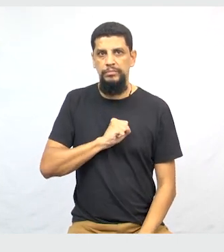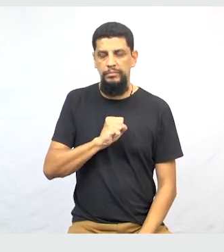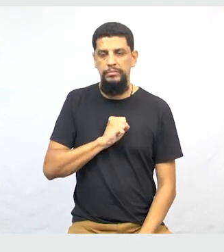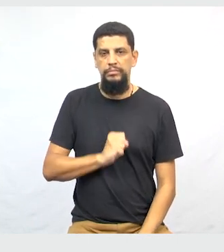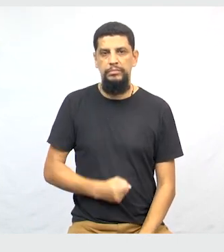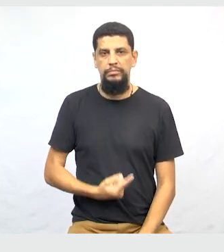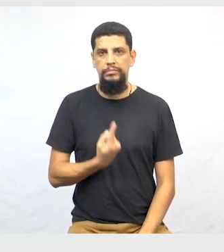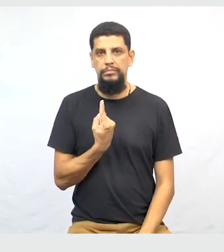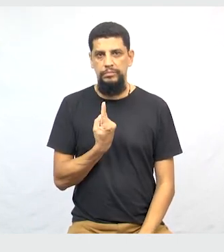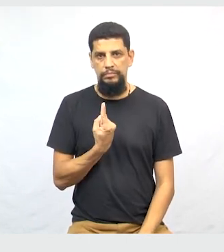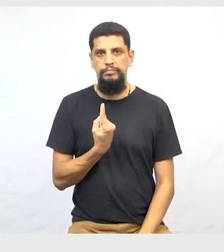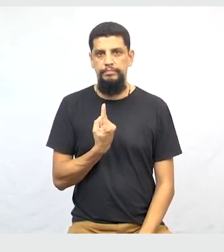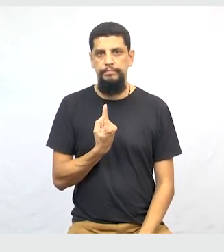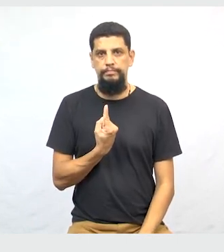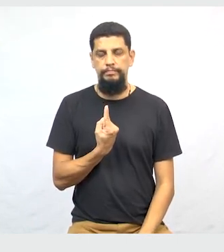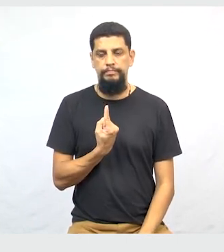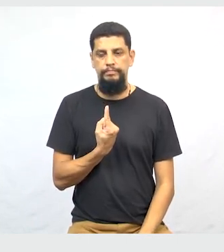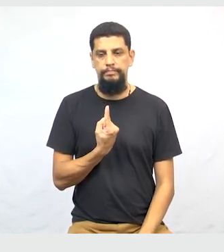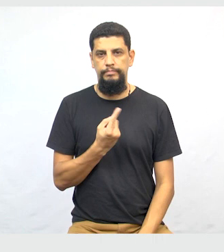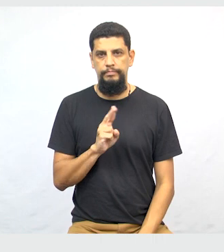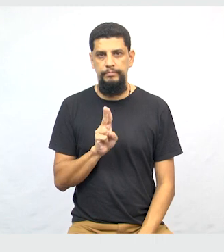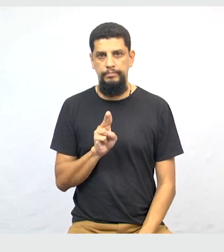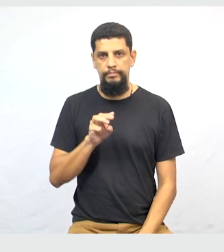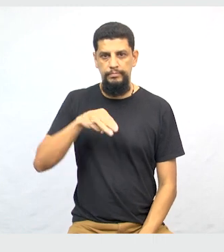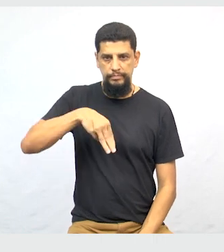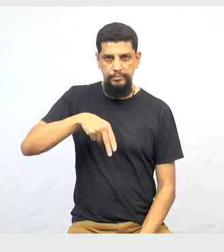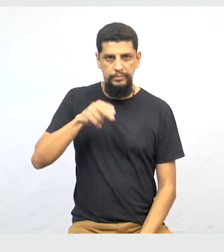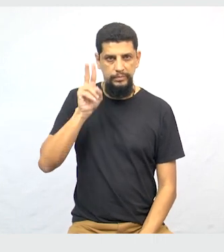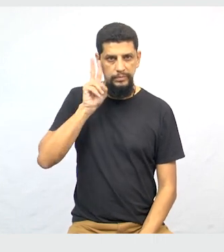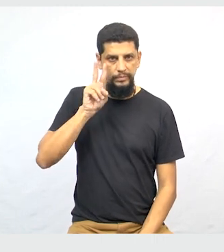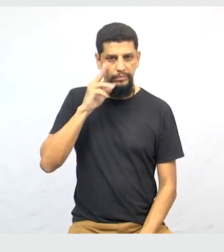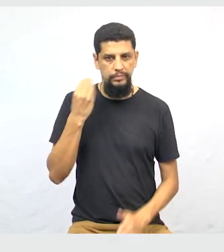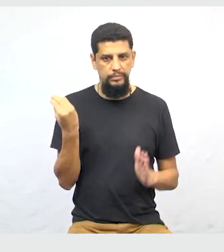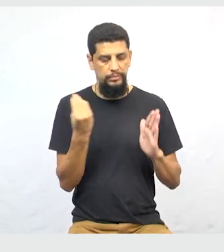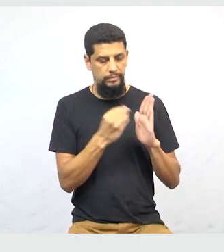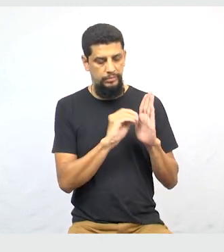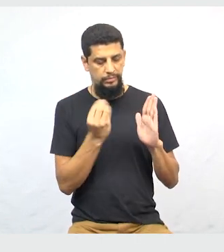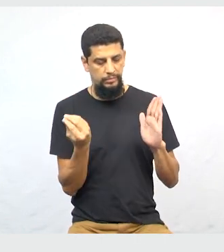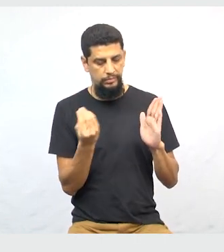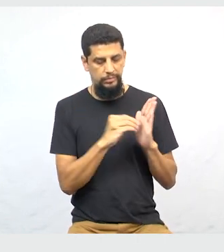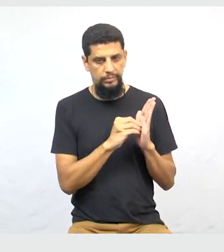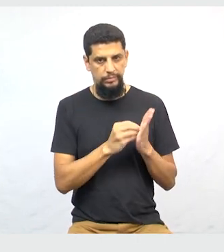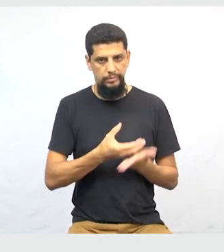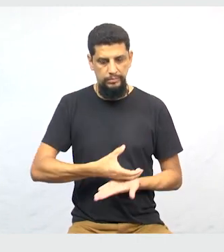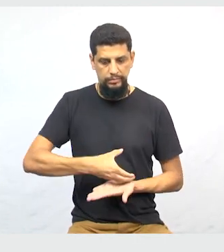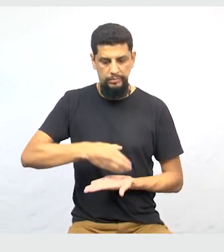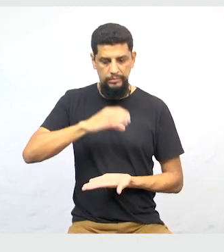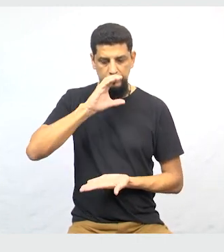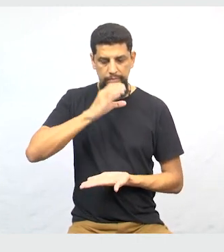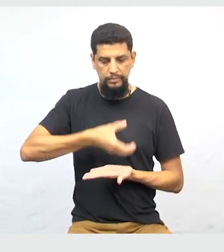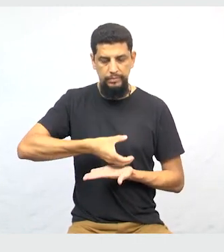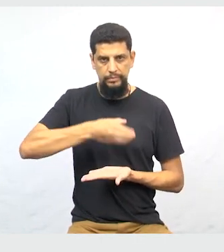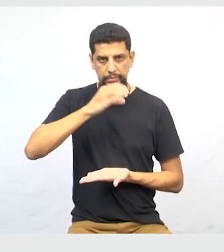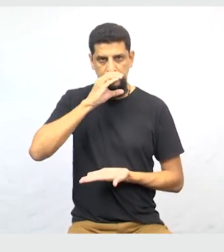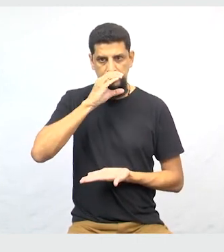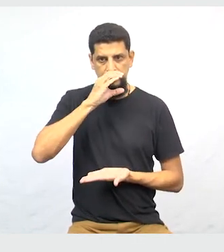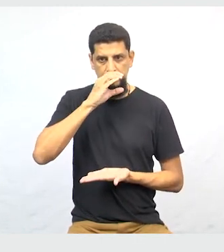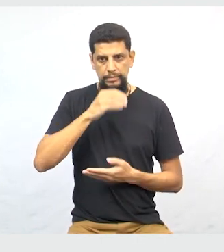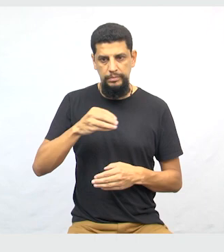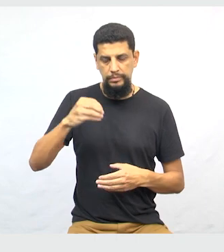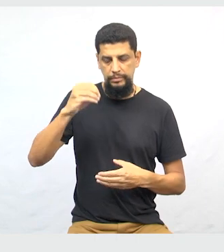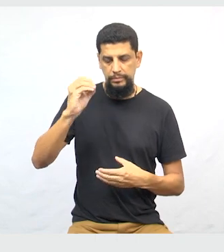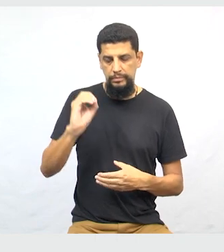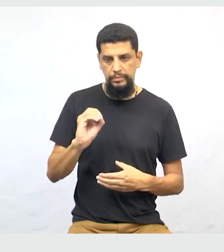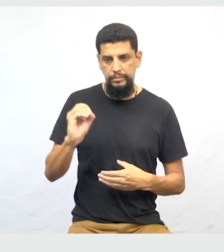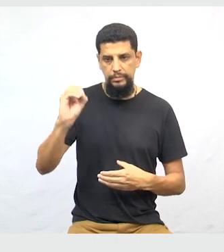número 1. Lembram que a gente colocou o copo com o número 1 e